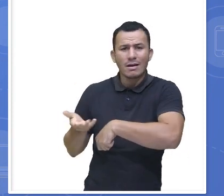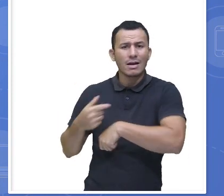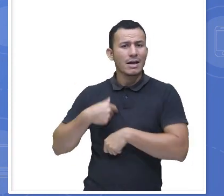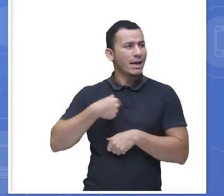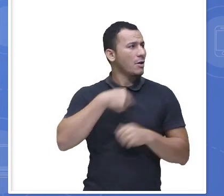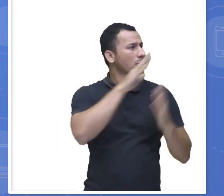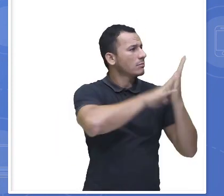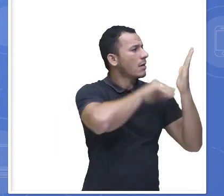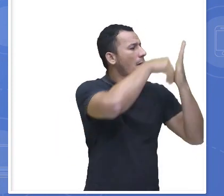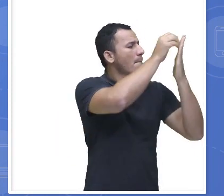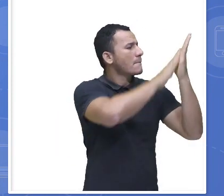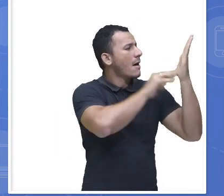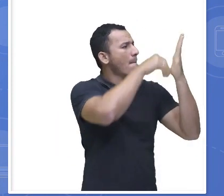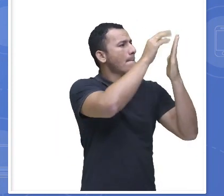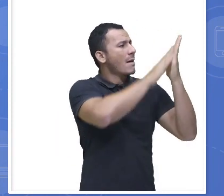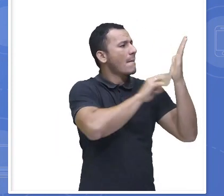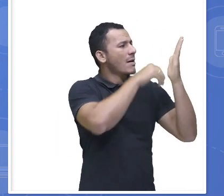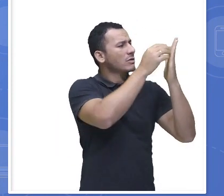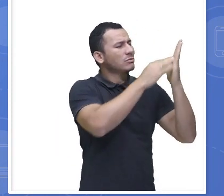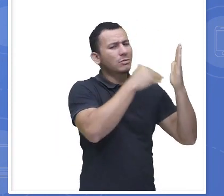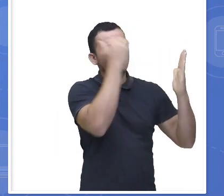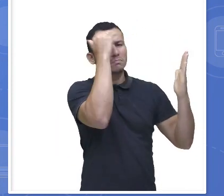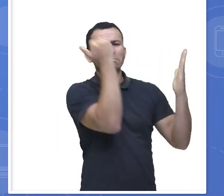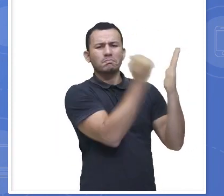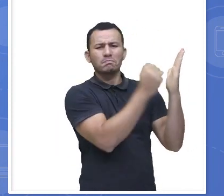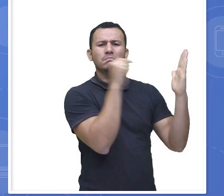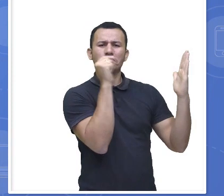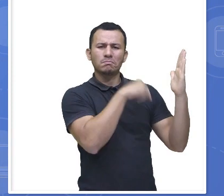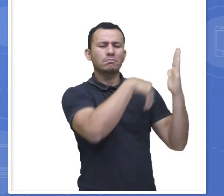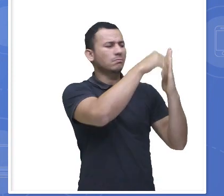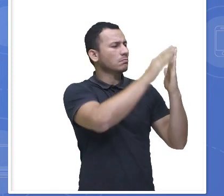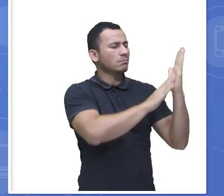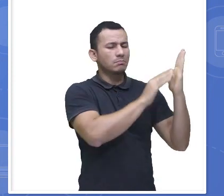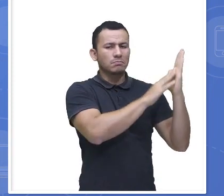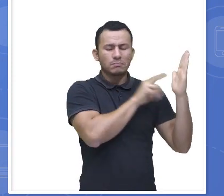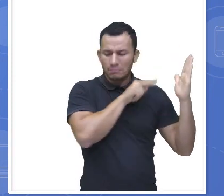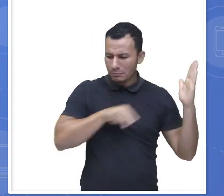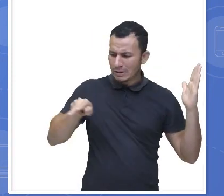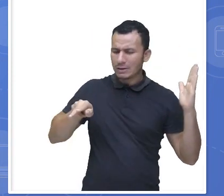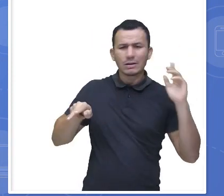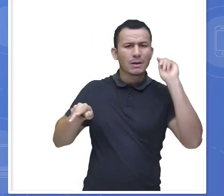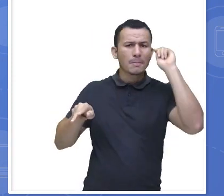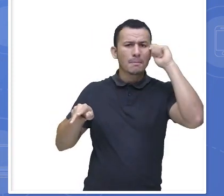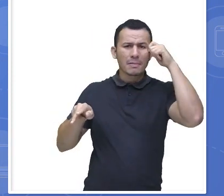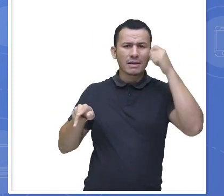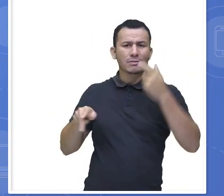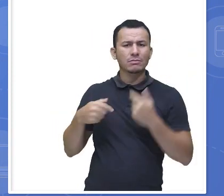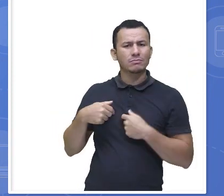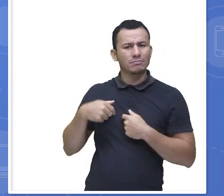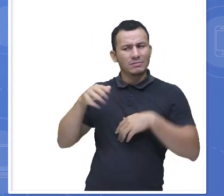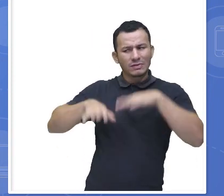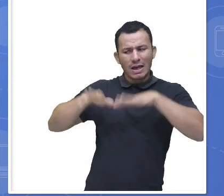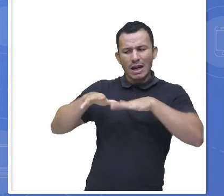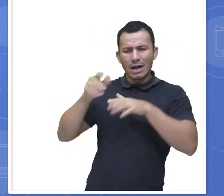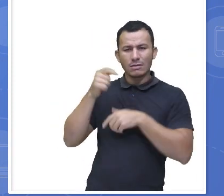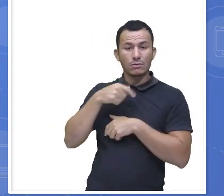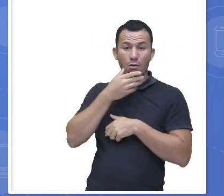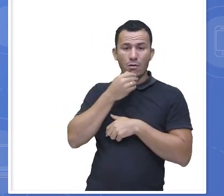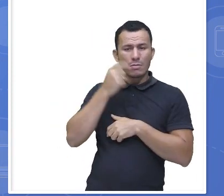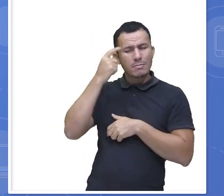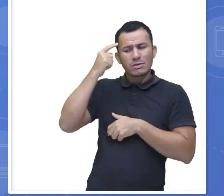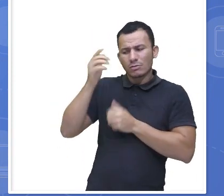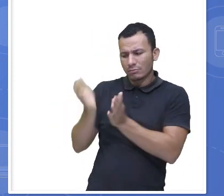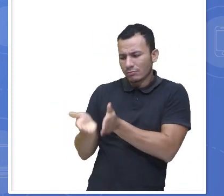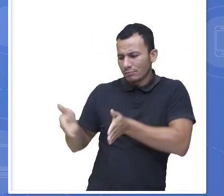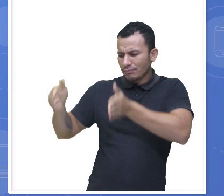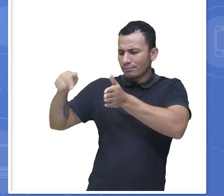pintor assentava na sua fidelidade, ele pensou que, lá dentro do aquário, o peixe, realizando